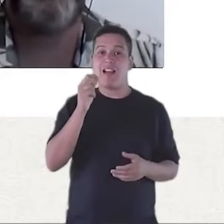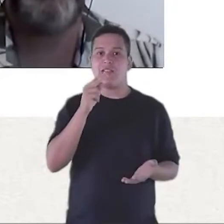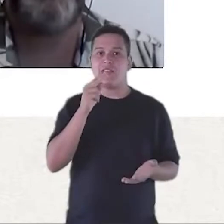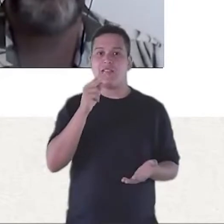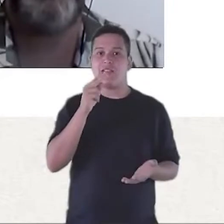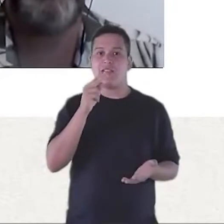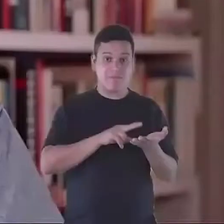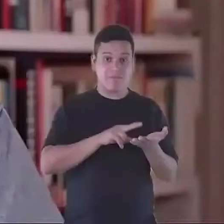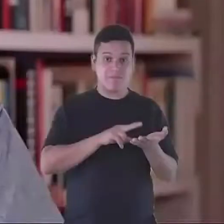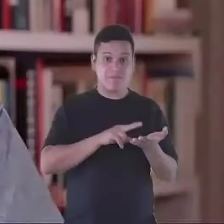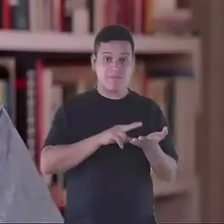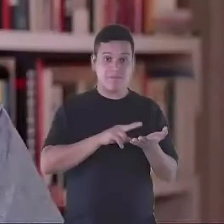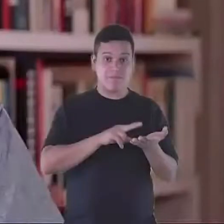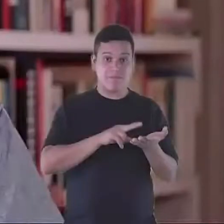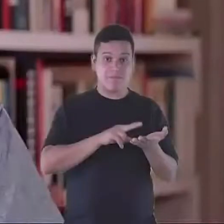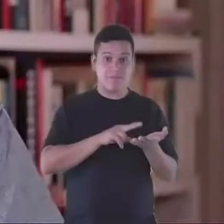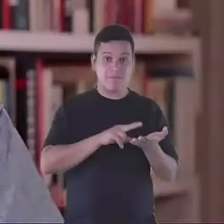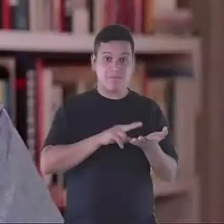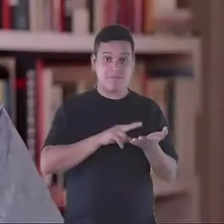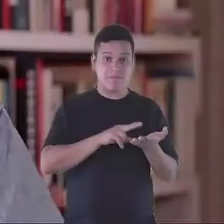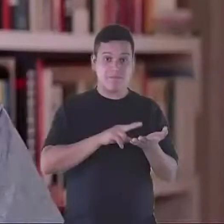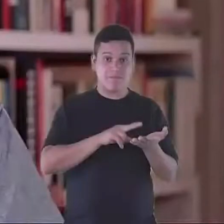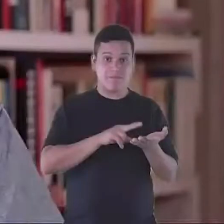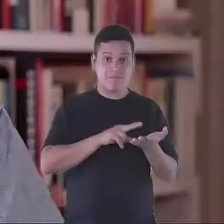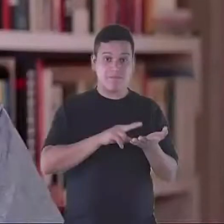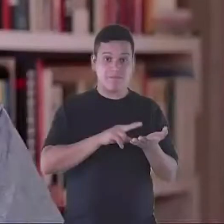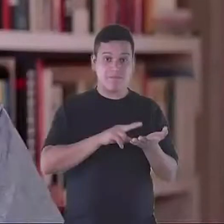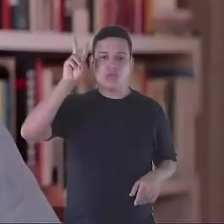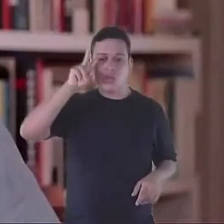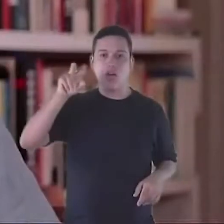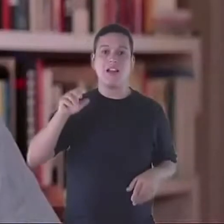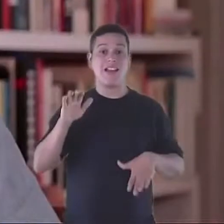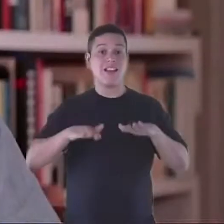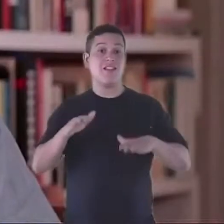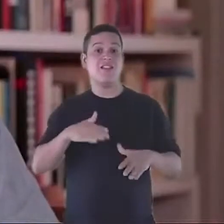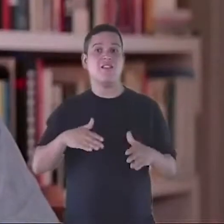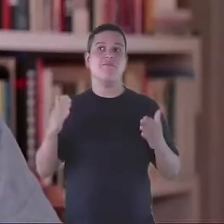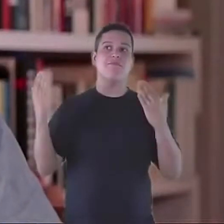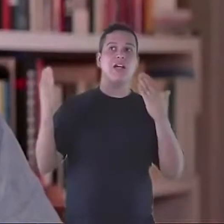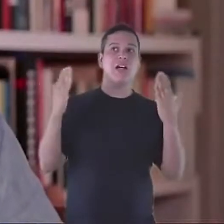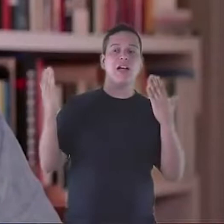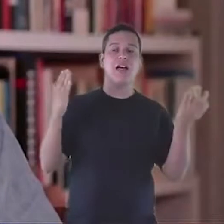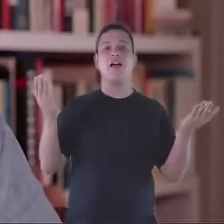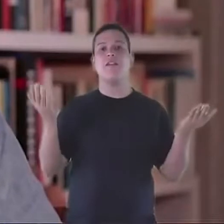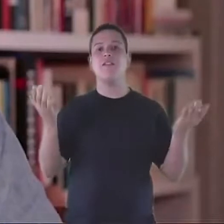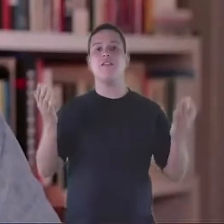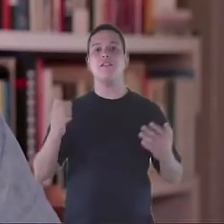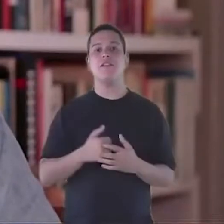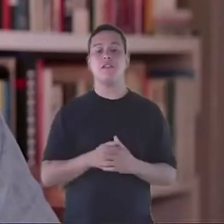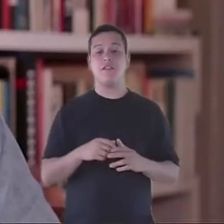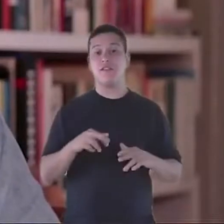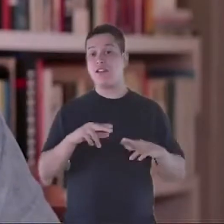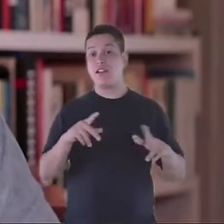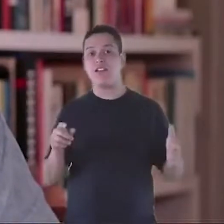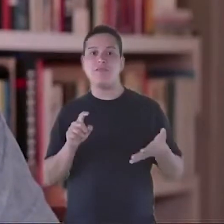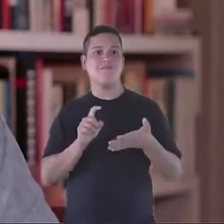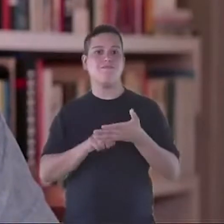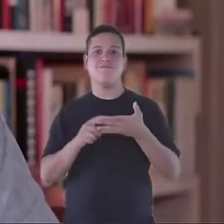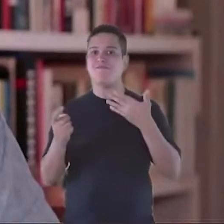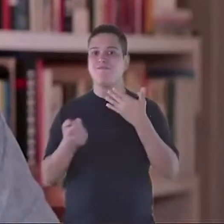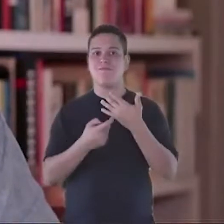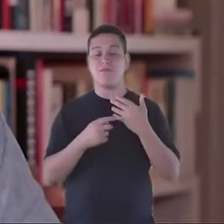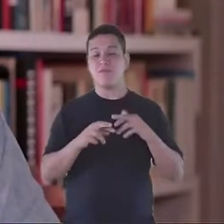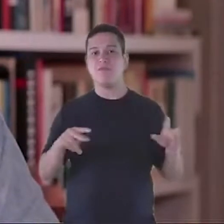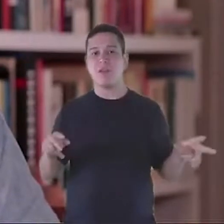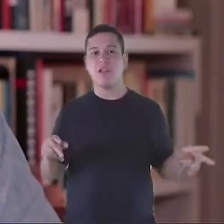tempo histórias que parecem parábolas, ao mesmo tempo e mais profundamente, histórias que nos tocam